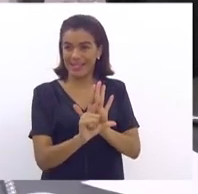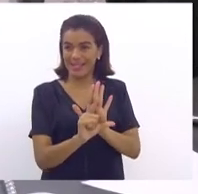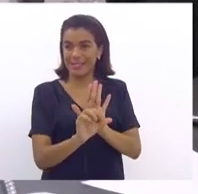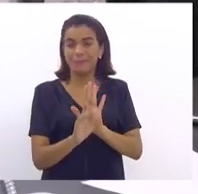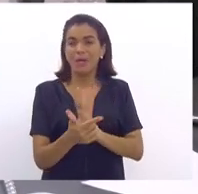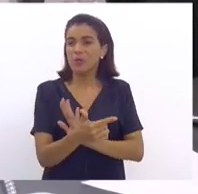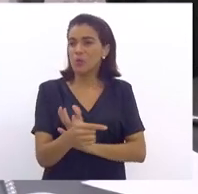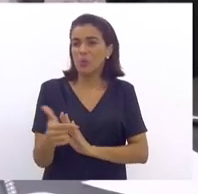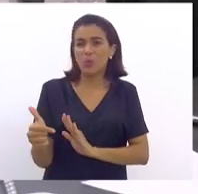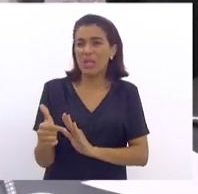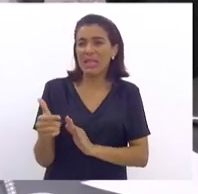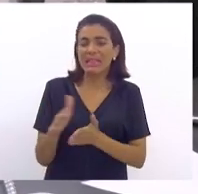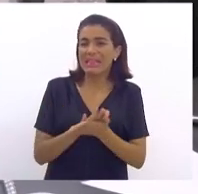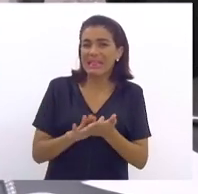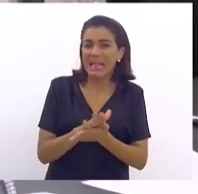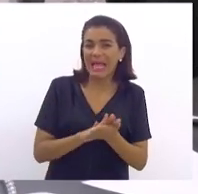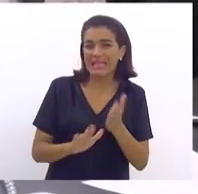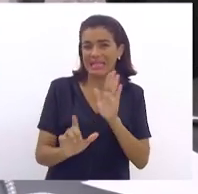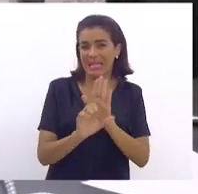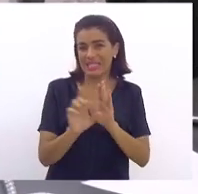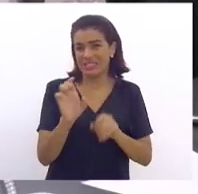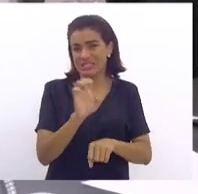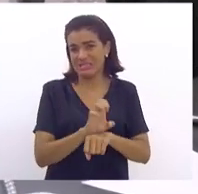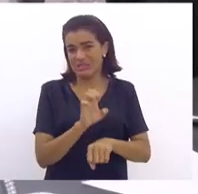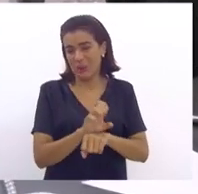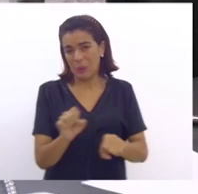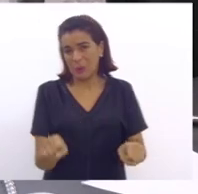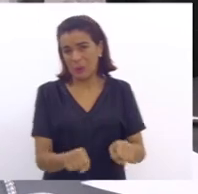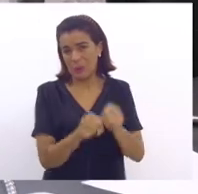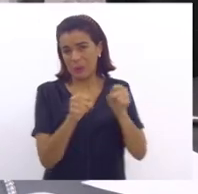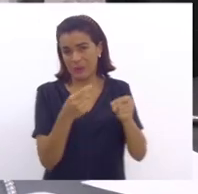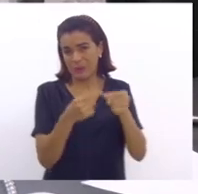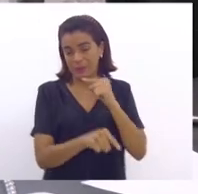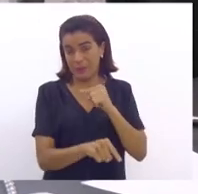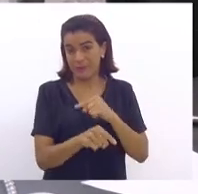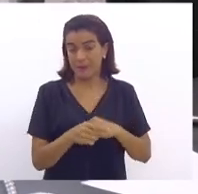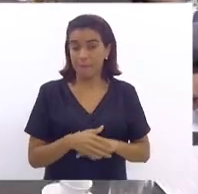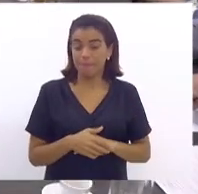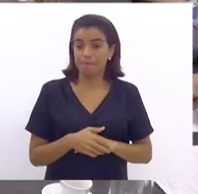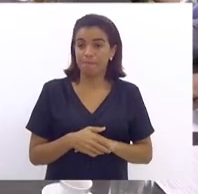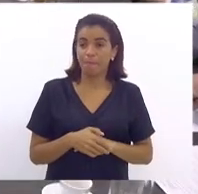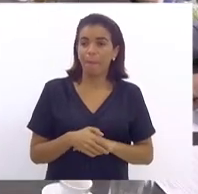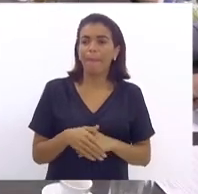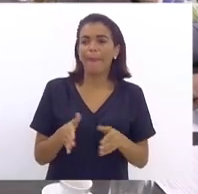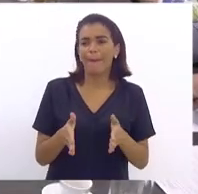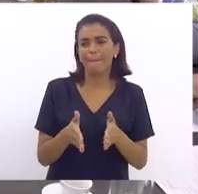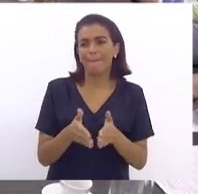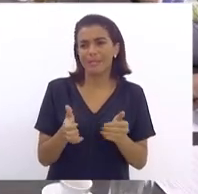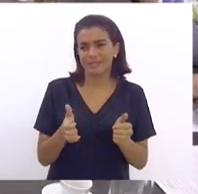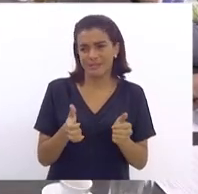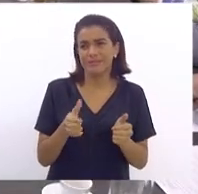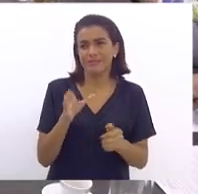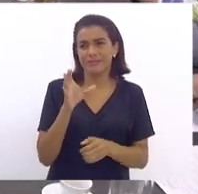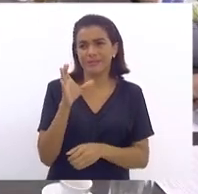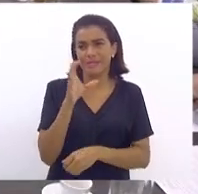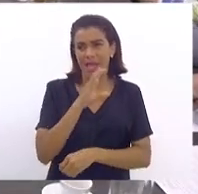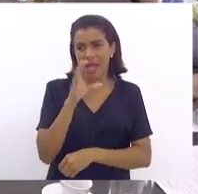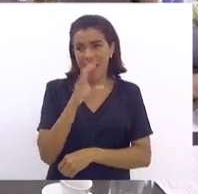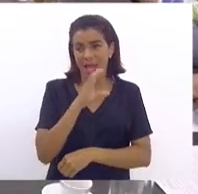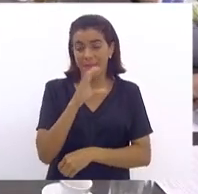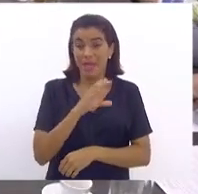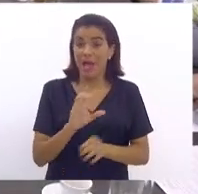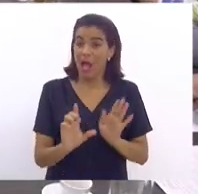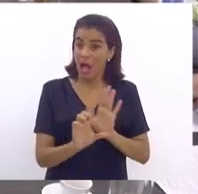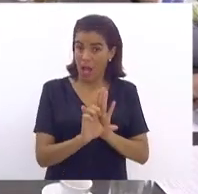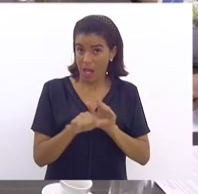verdade, tem nenhum dispositivo na lei estadual ela contrário tá vigente, a esse regramento. Ela está vigente. Eu pedi aqui, muito rapidamente, não, essa lei